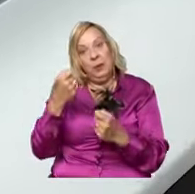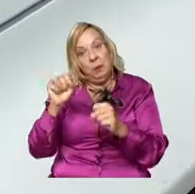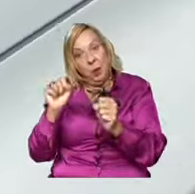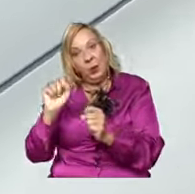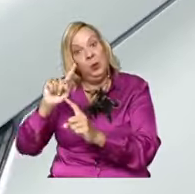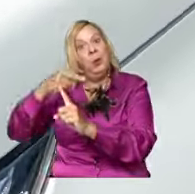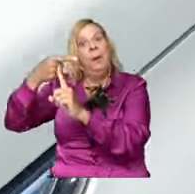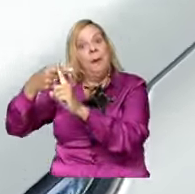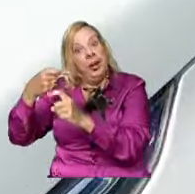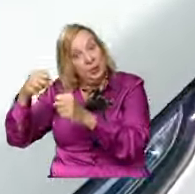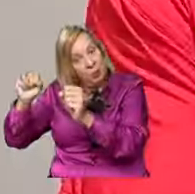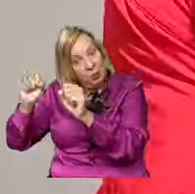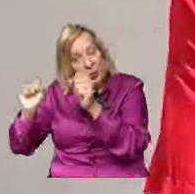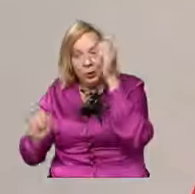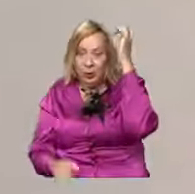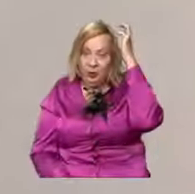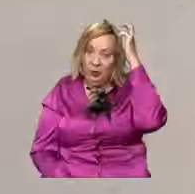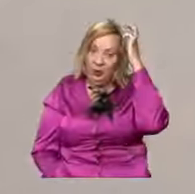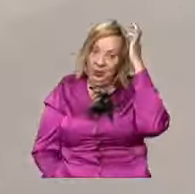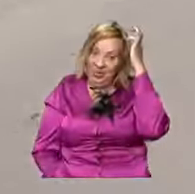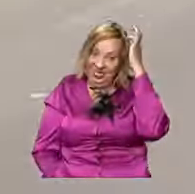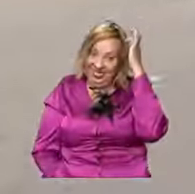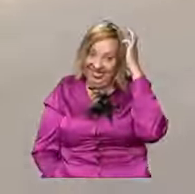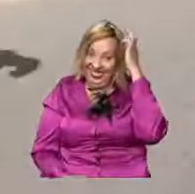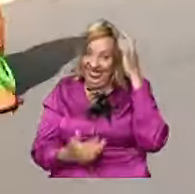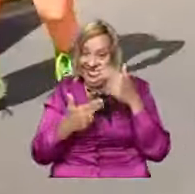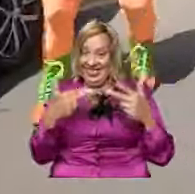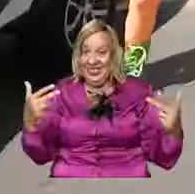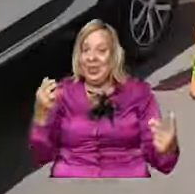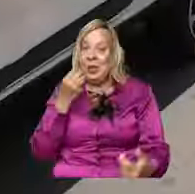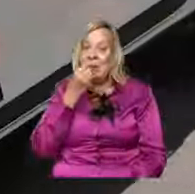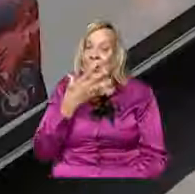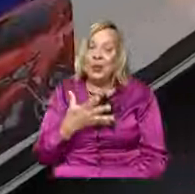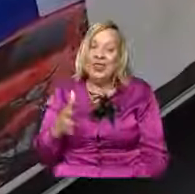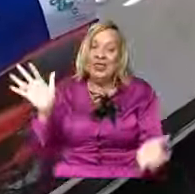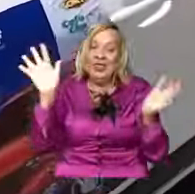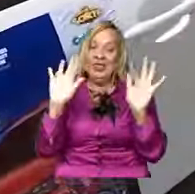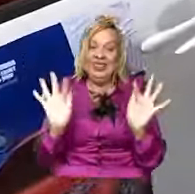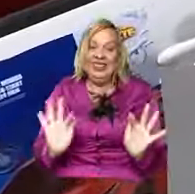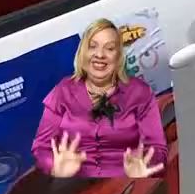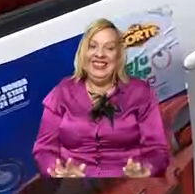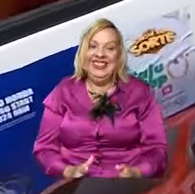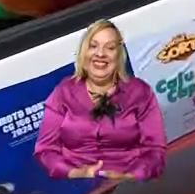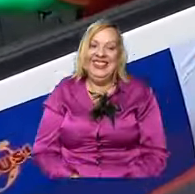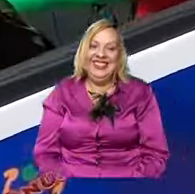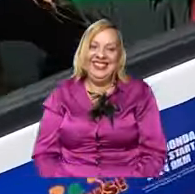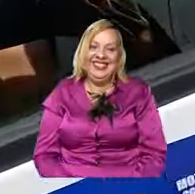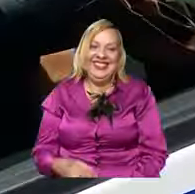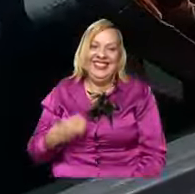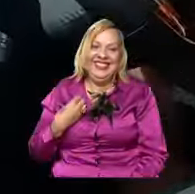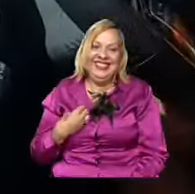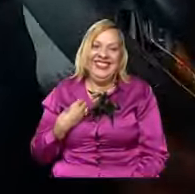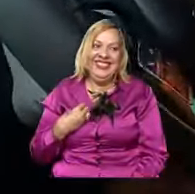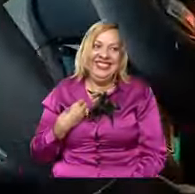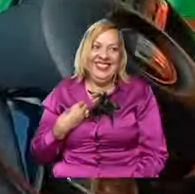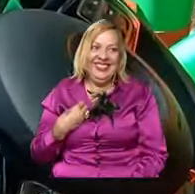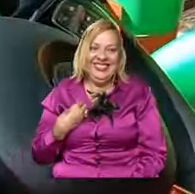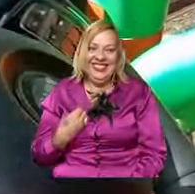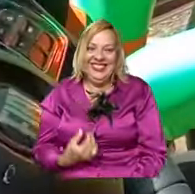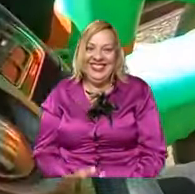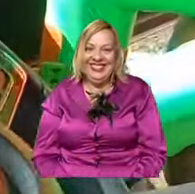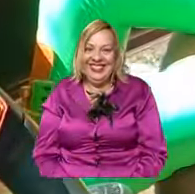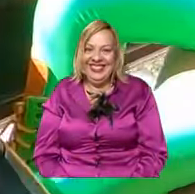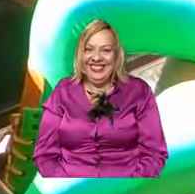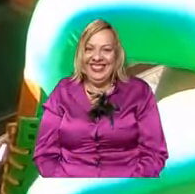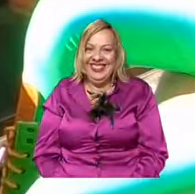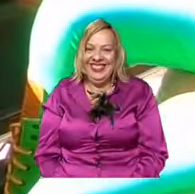outra moto Start. Que coisa boa, hein? E a felicidade tomou conta desse contemplado.